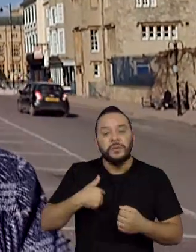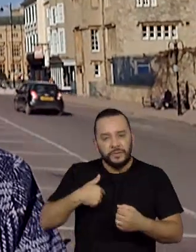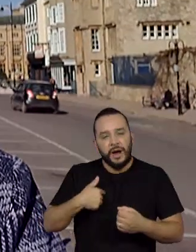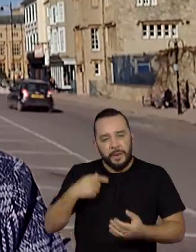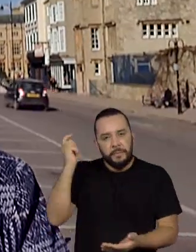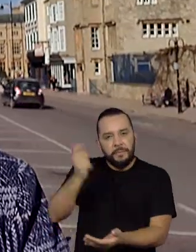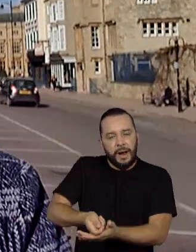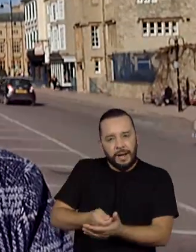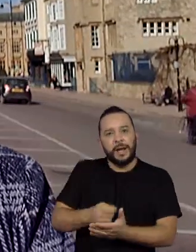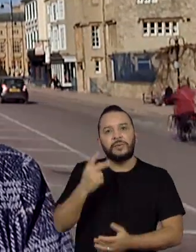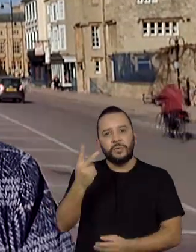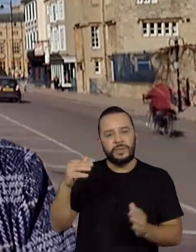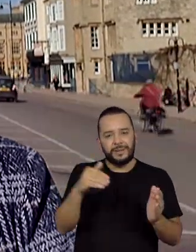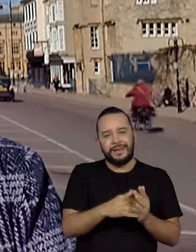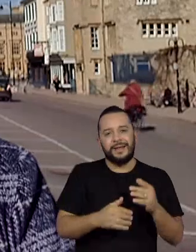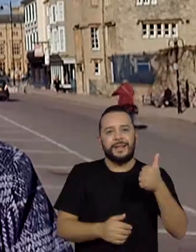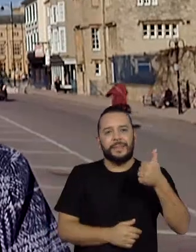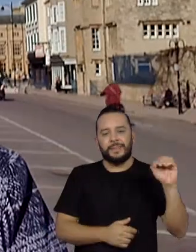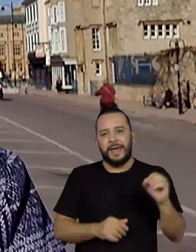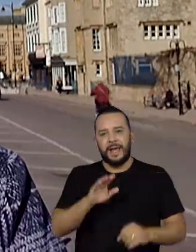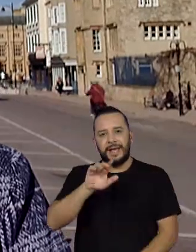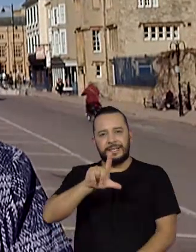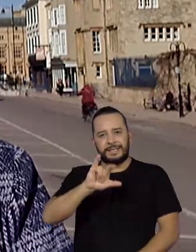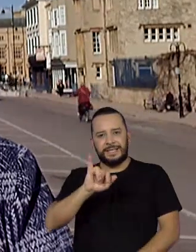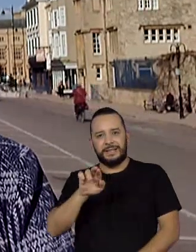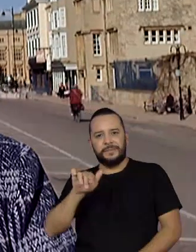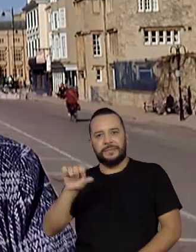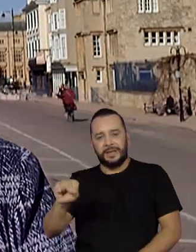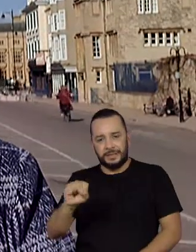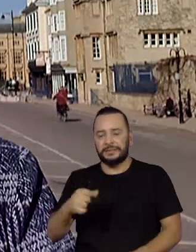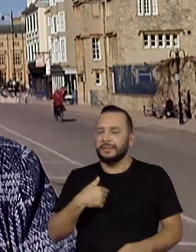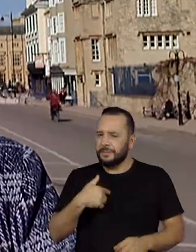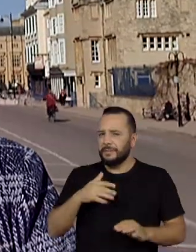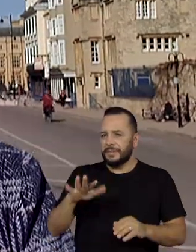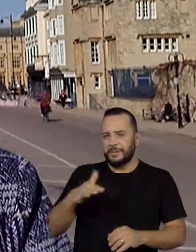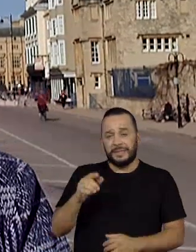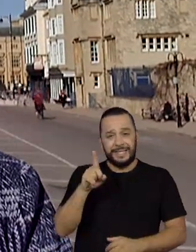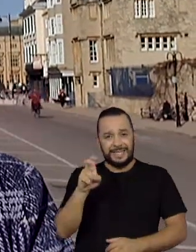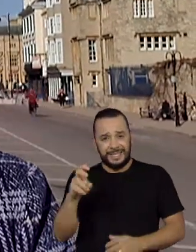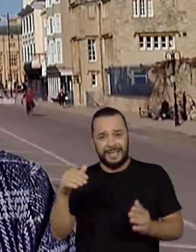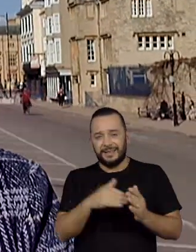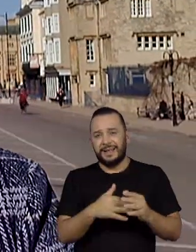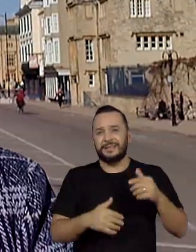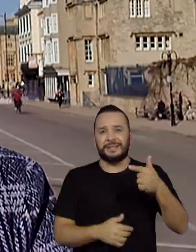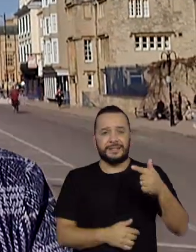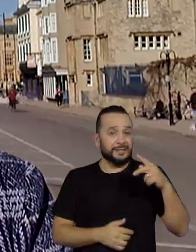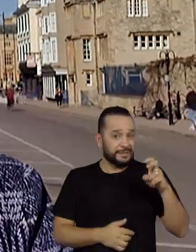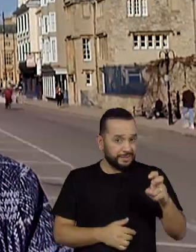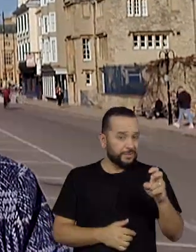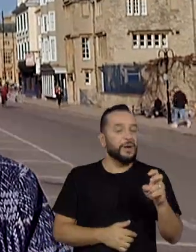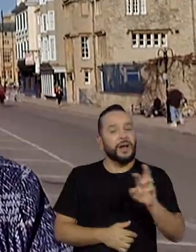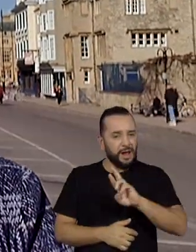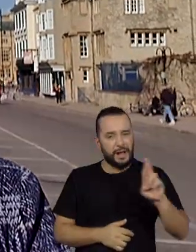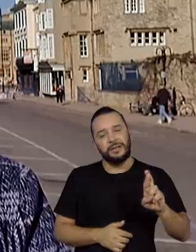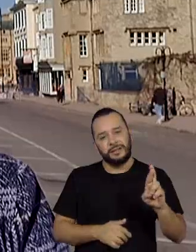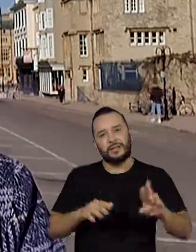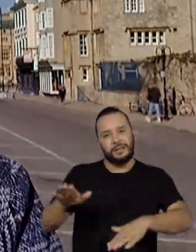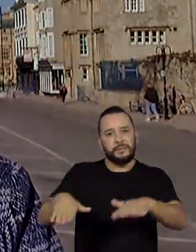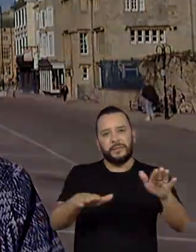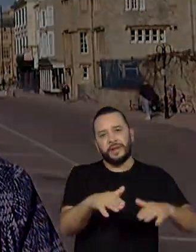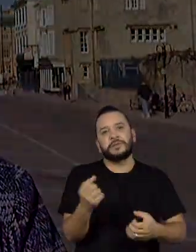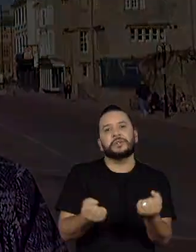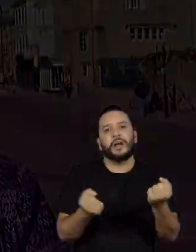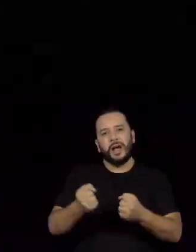10 libras por dia, algo em torno de 15 a 75 reais, dependendo do nível de poluição gerado